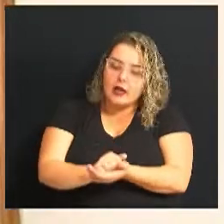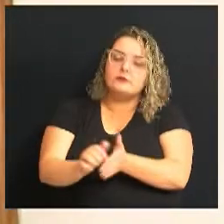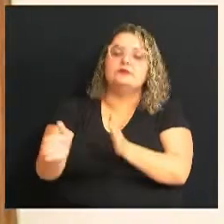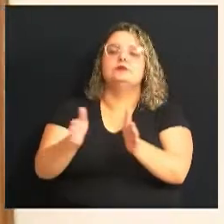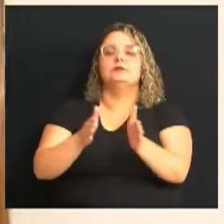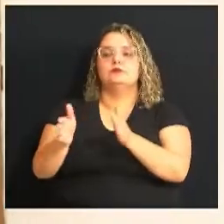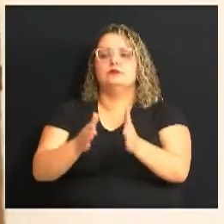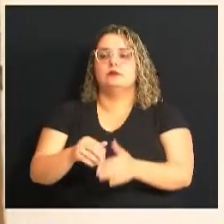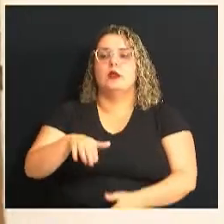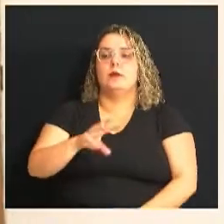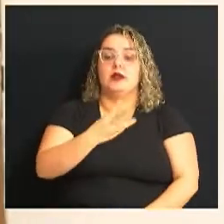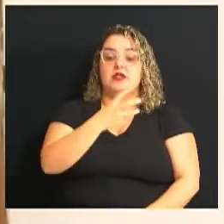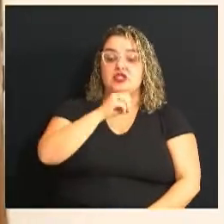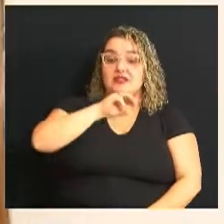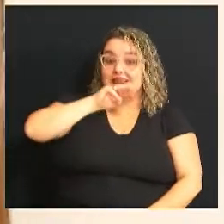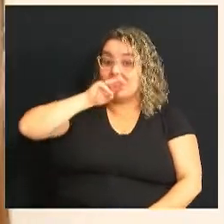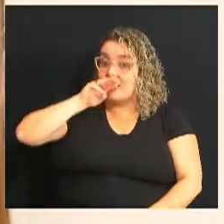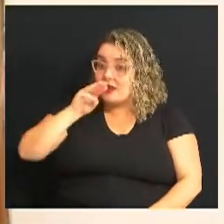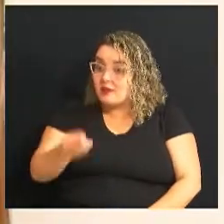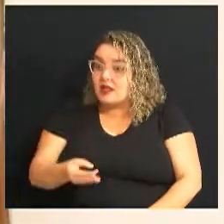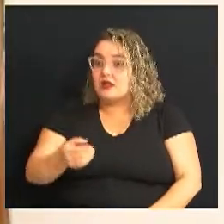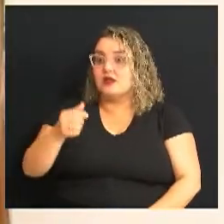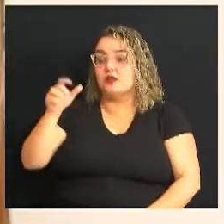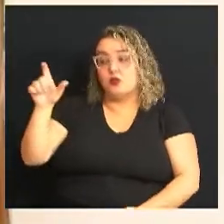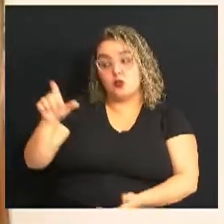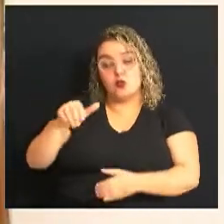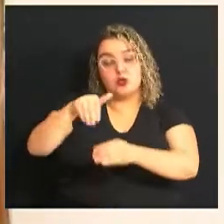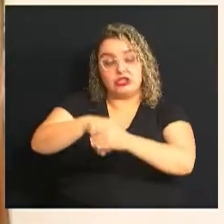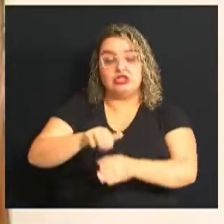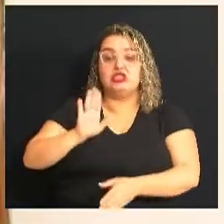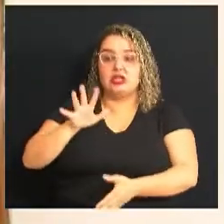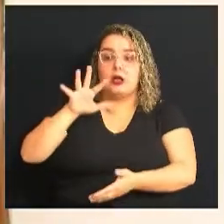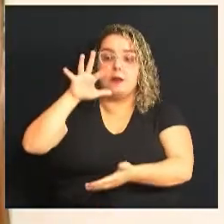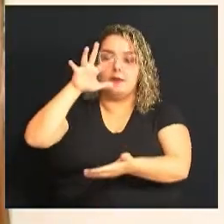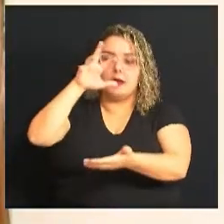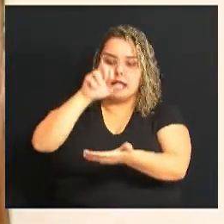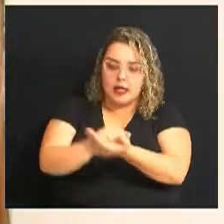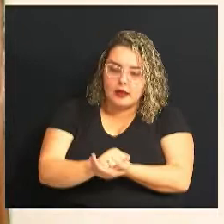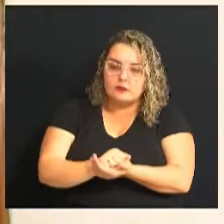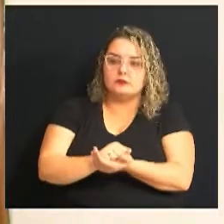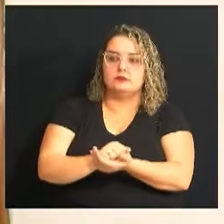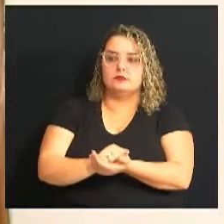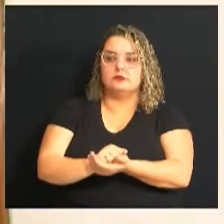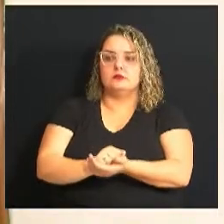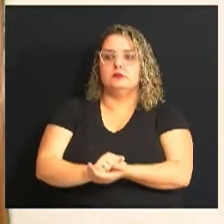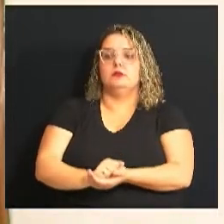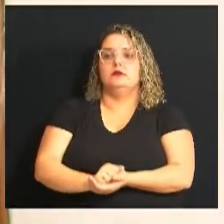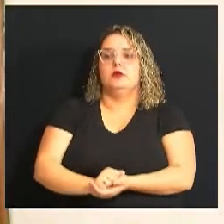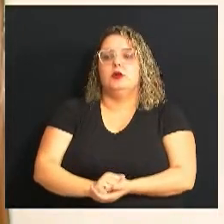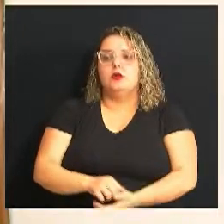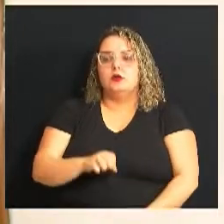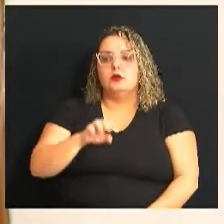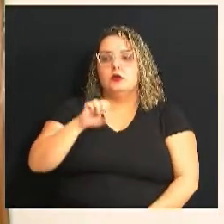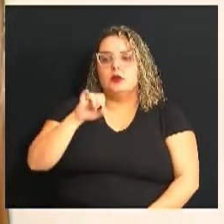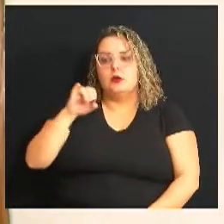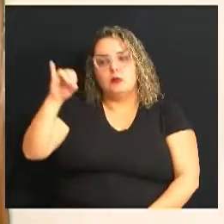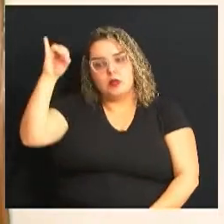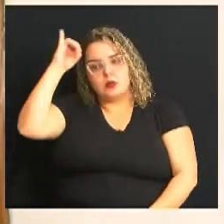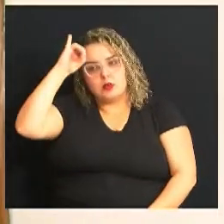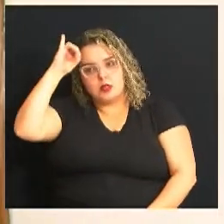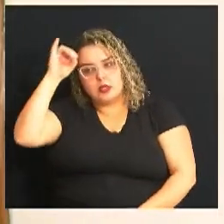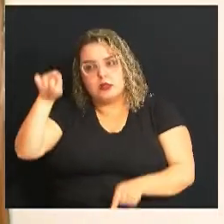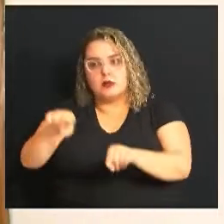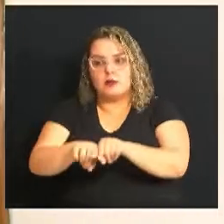Mais de 30 milhões de eleitores já fizeram o download, que é gratuito, pelo iOS ou também para